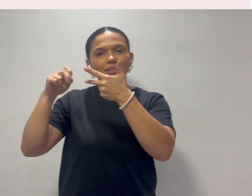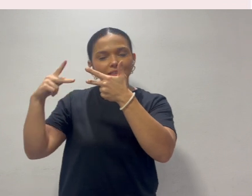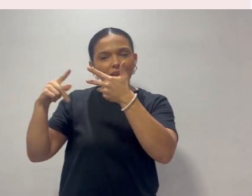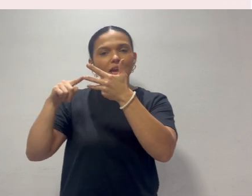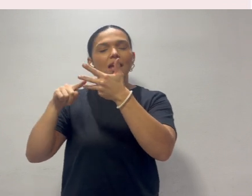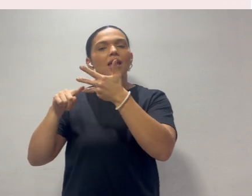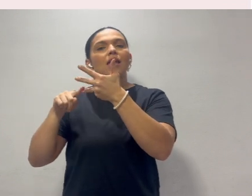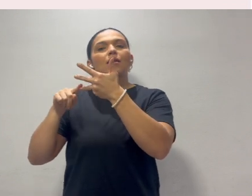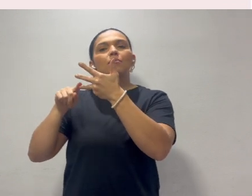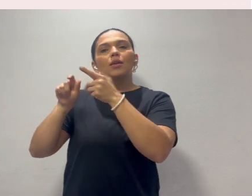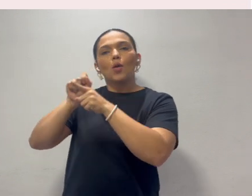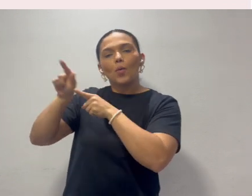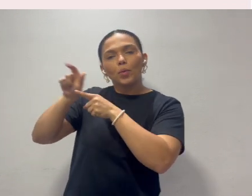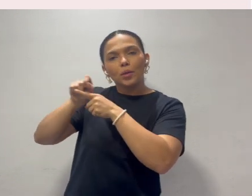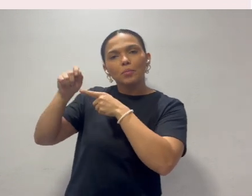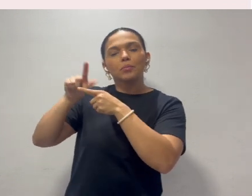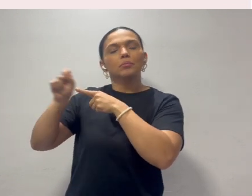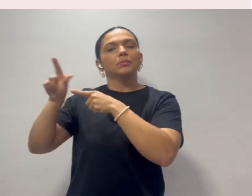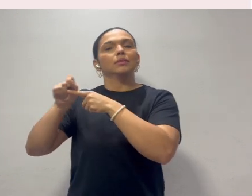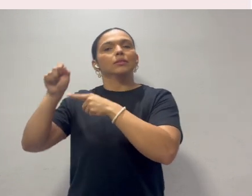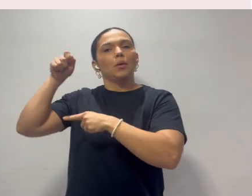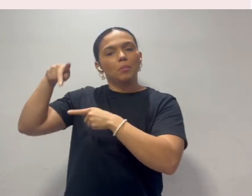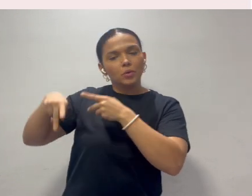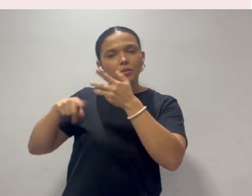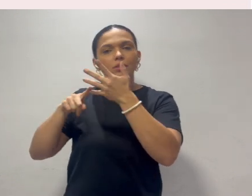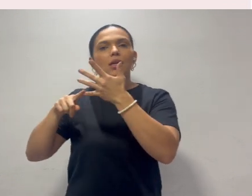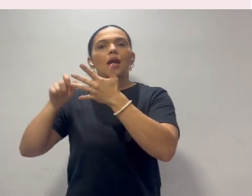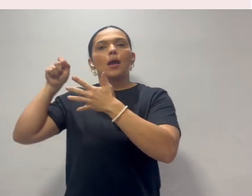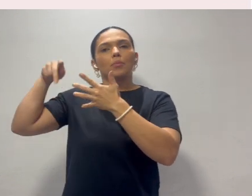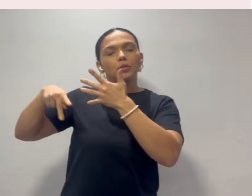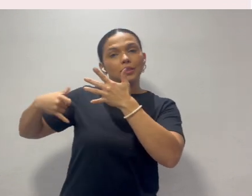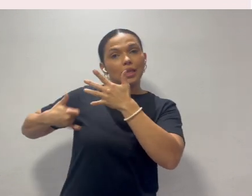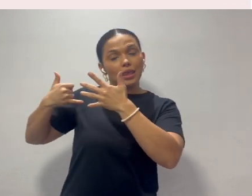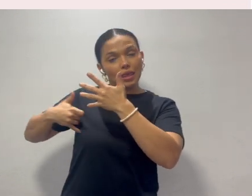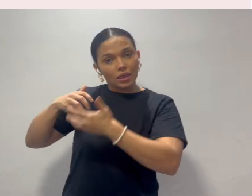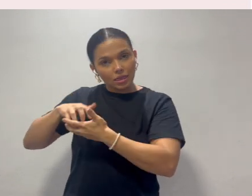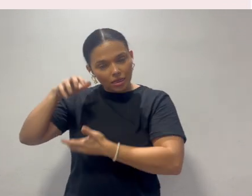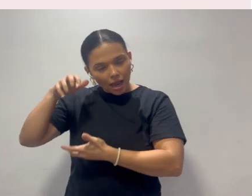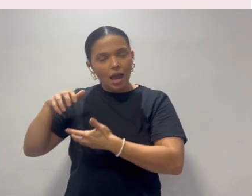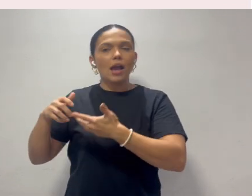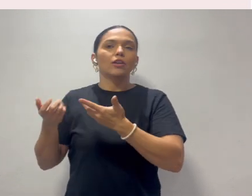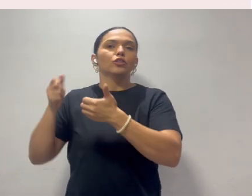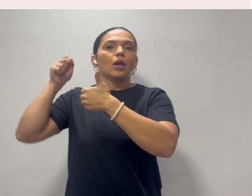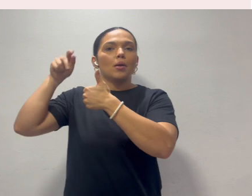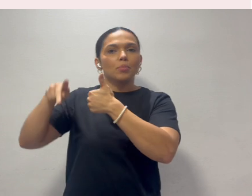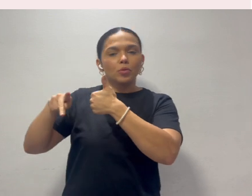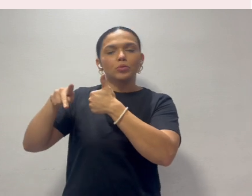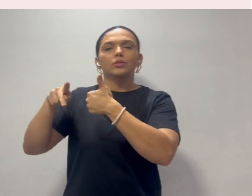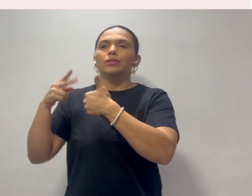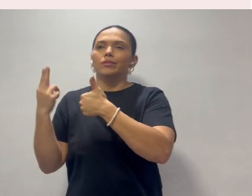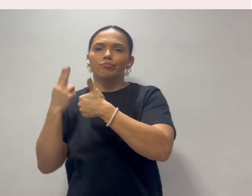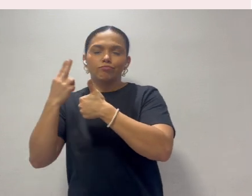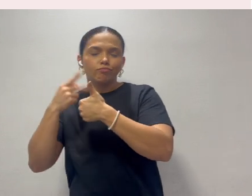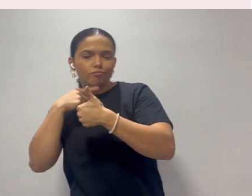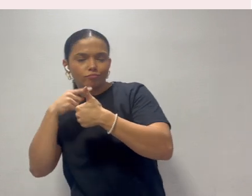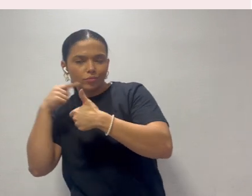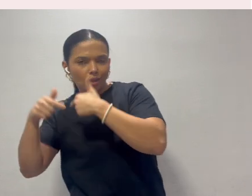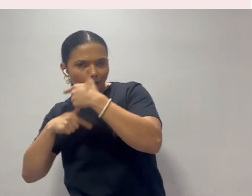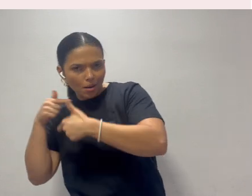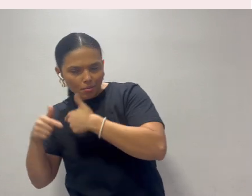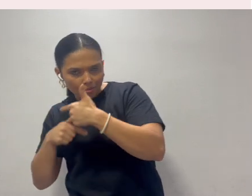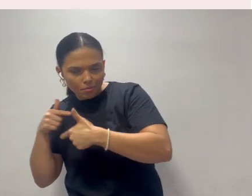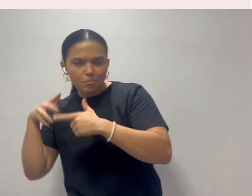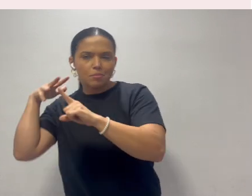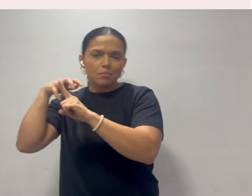PCD, aposentadoria por idade PCD, aposentadoria por invalidez, BPC LOAS, pessoas com